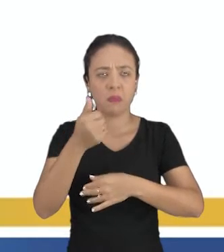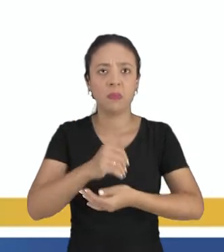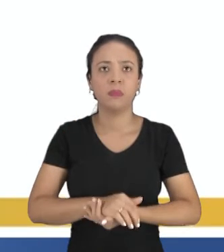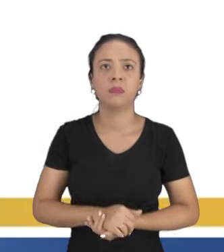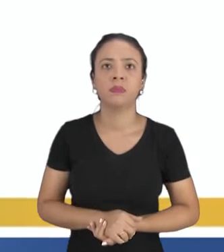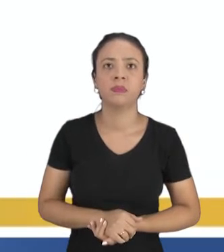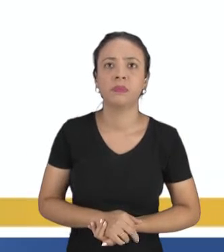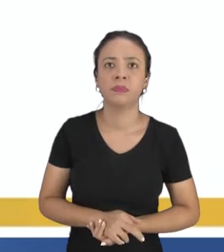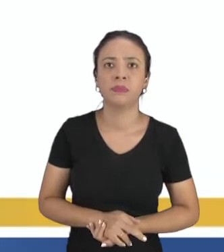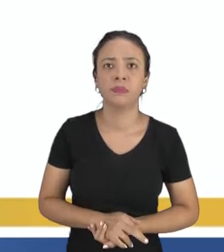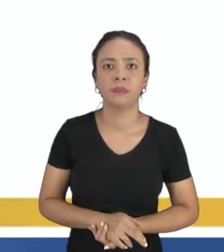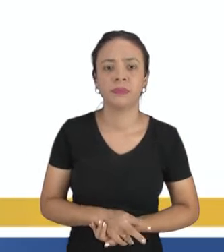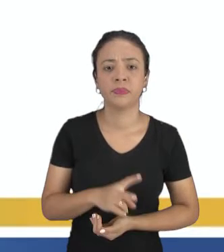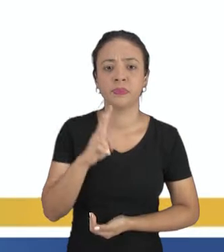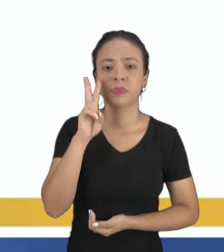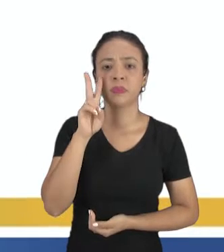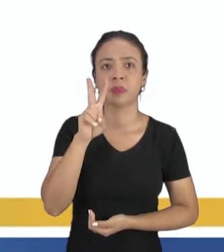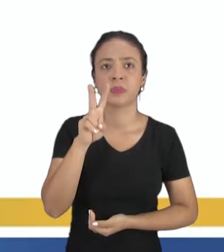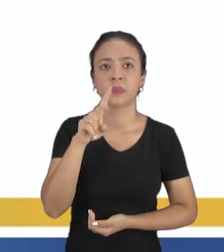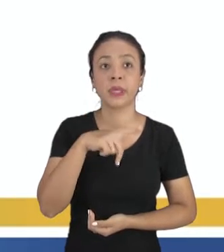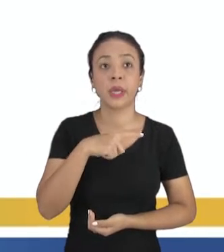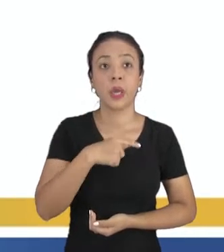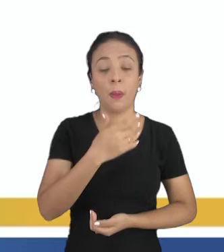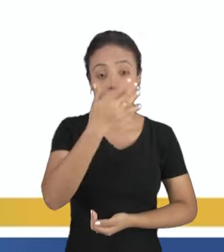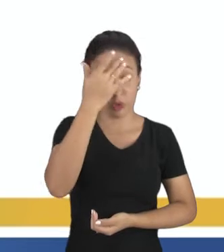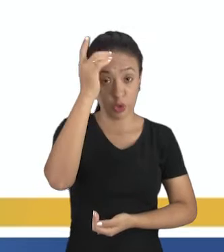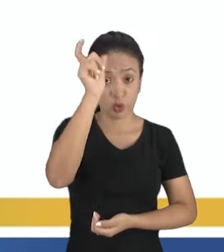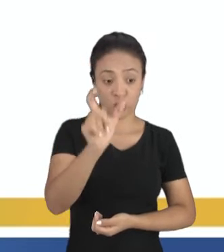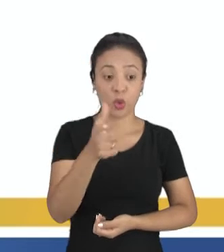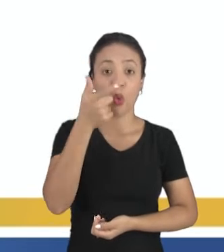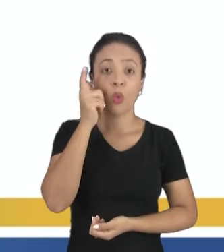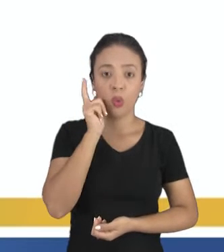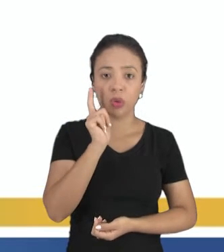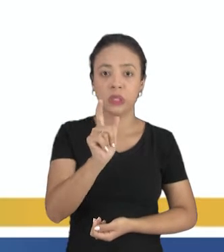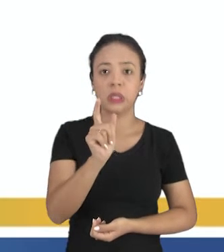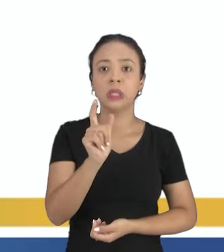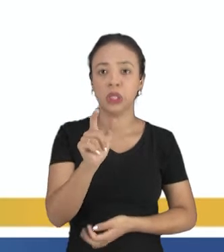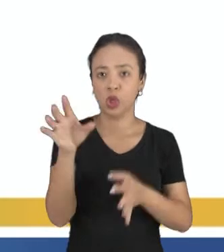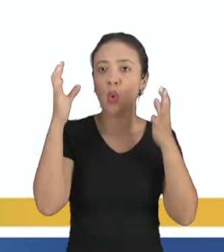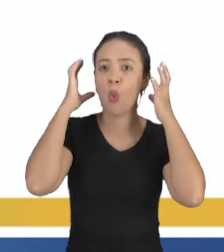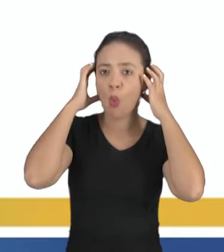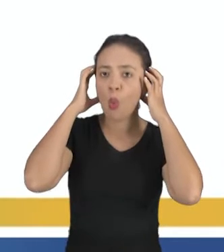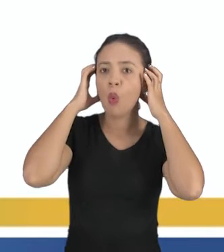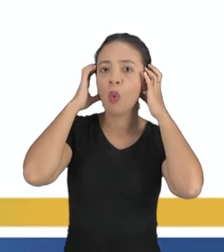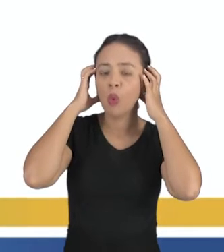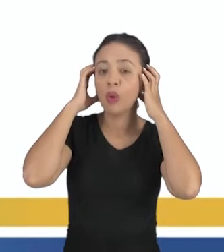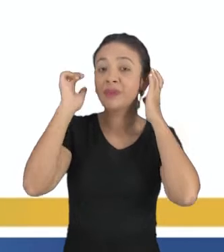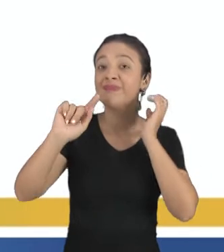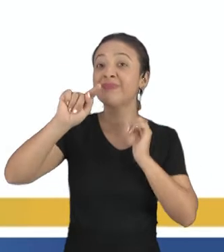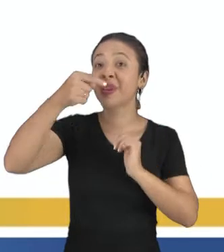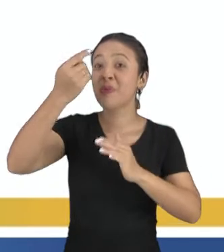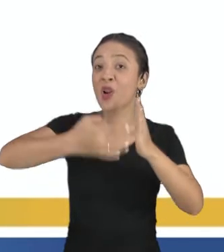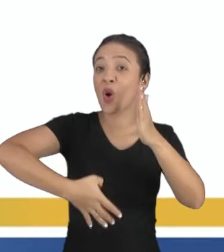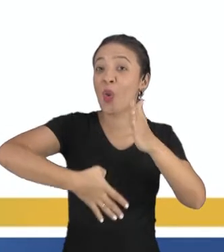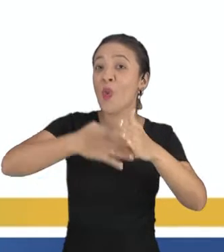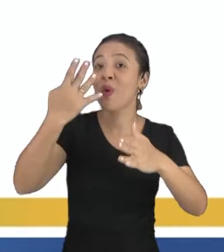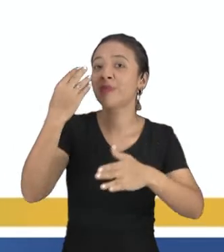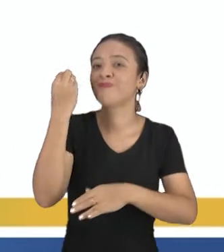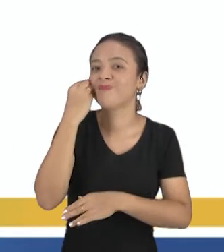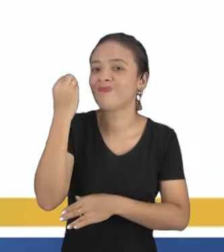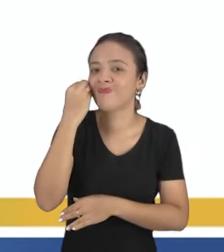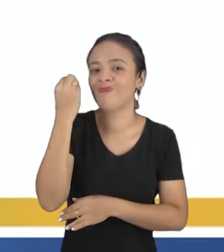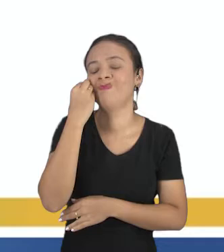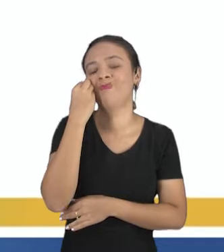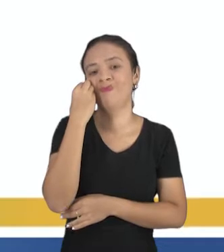Bem ao meio, lá embaixo, uma pessoa conseguiu ativar o rádio somente na 4ª